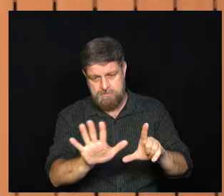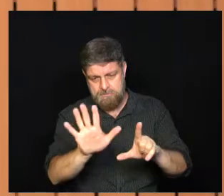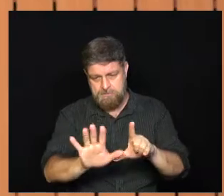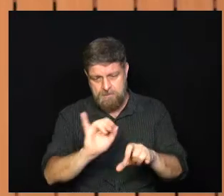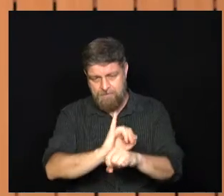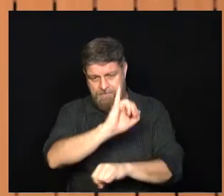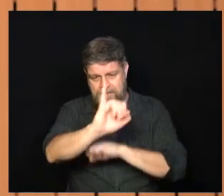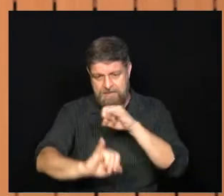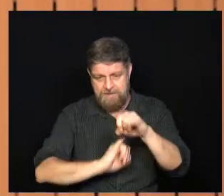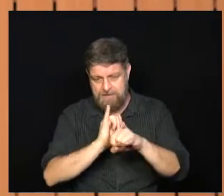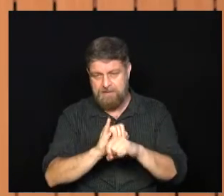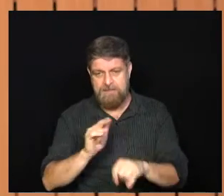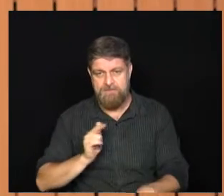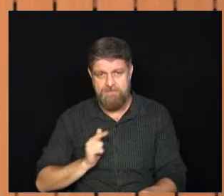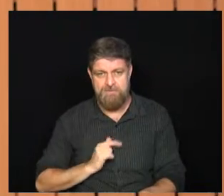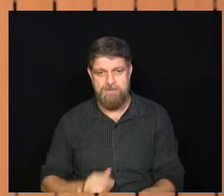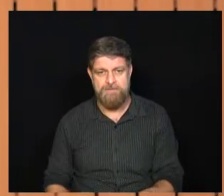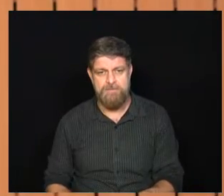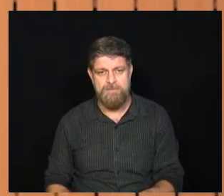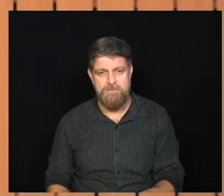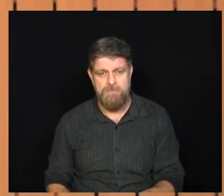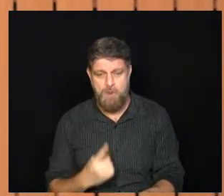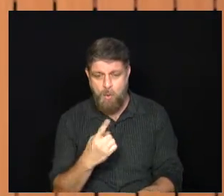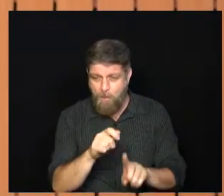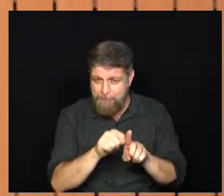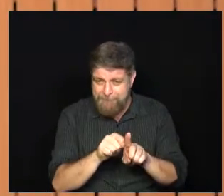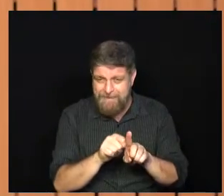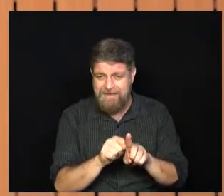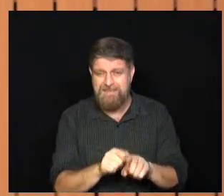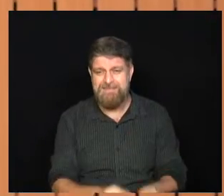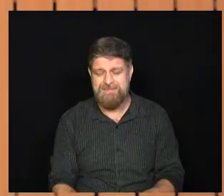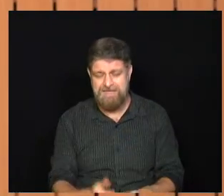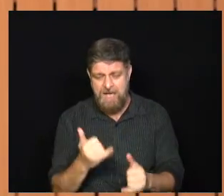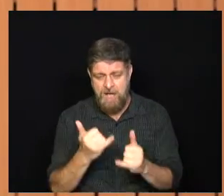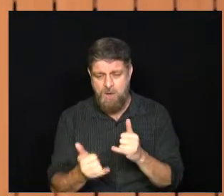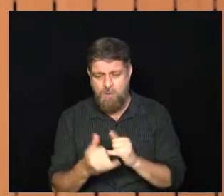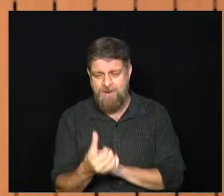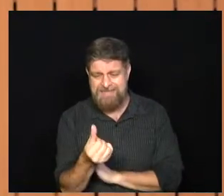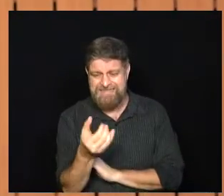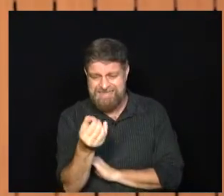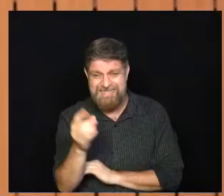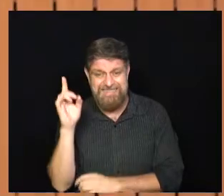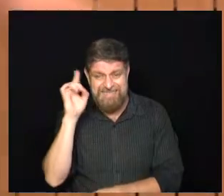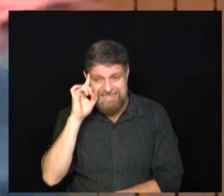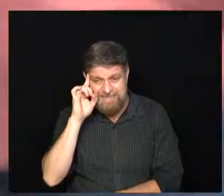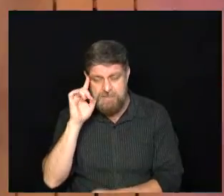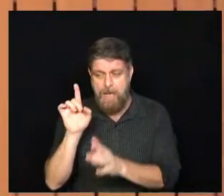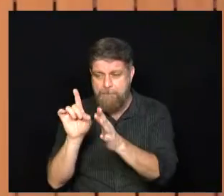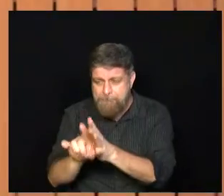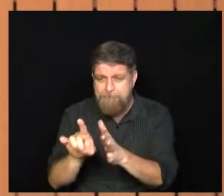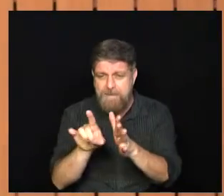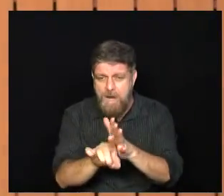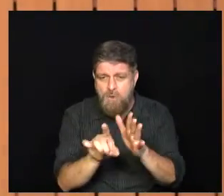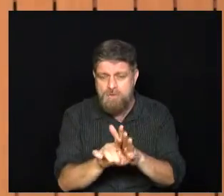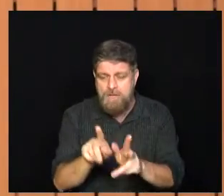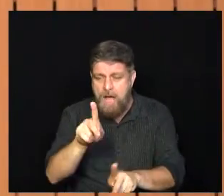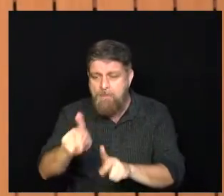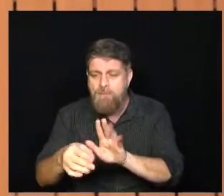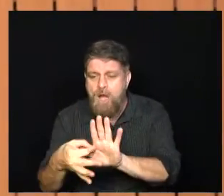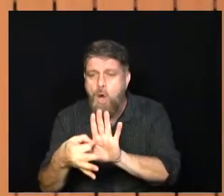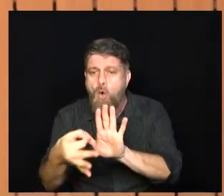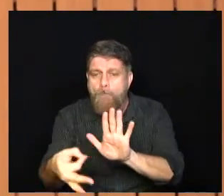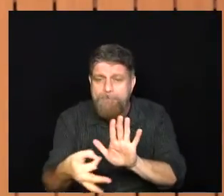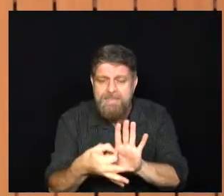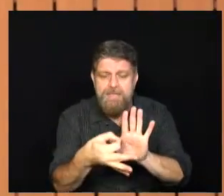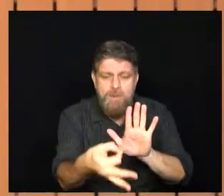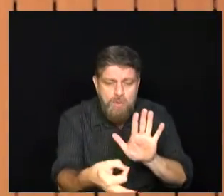consulta virtual que ficou no ar por mais de um mês, quase 60 dias, e na qual a população